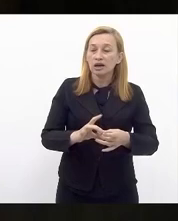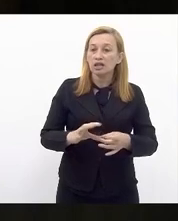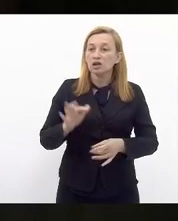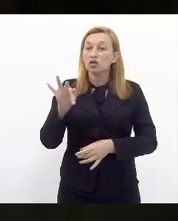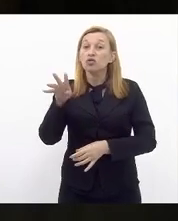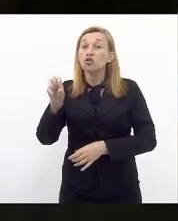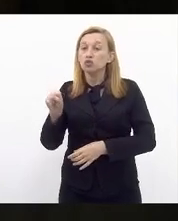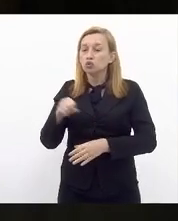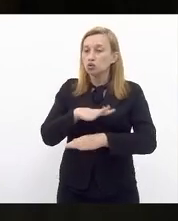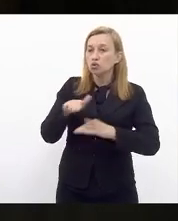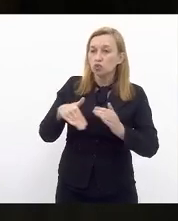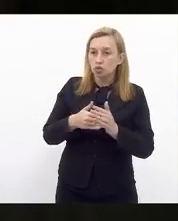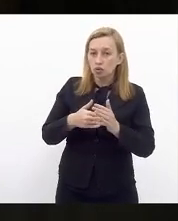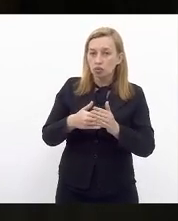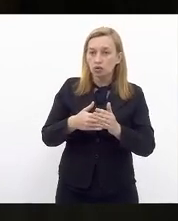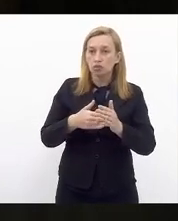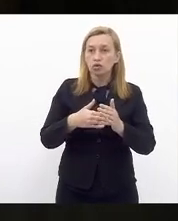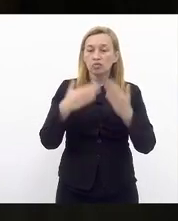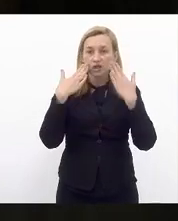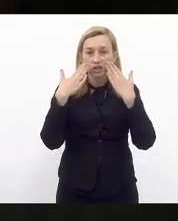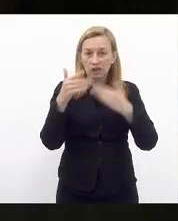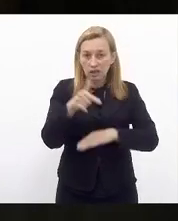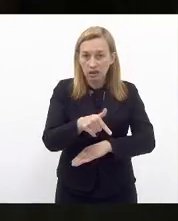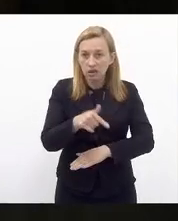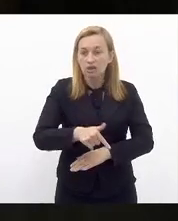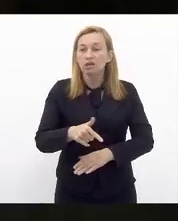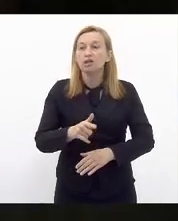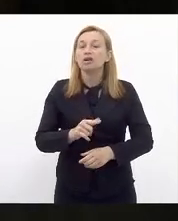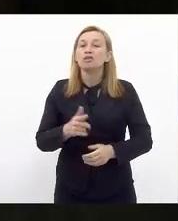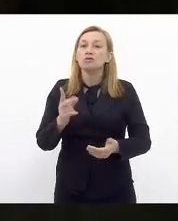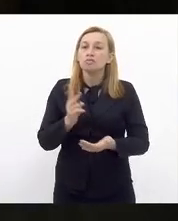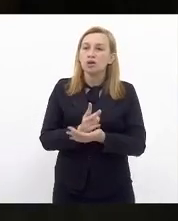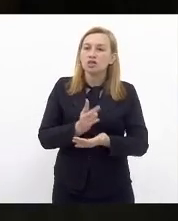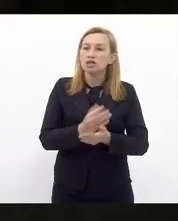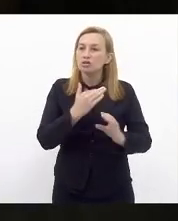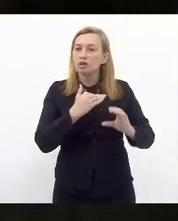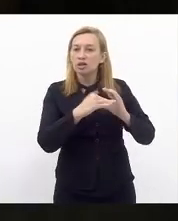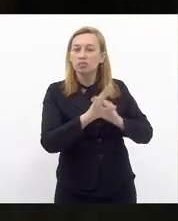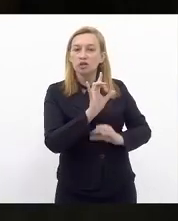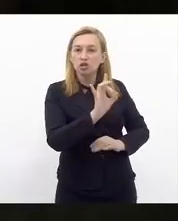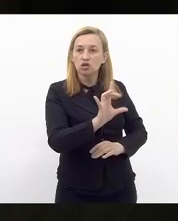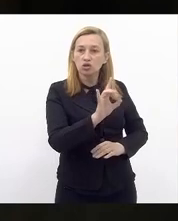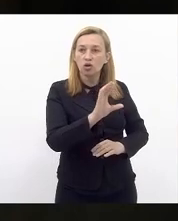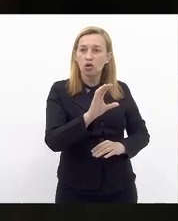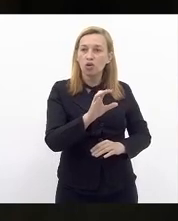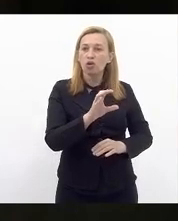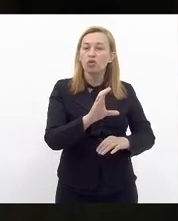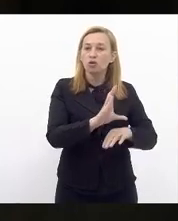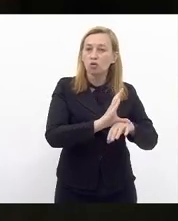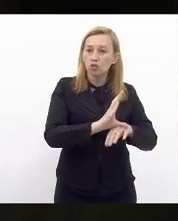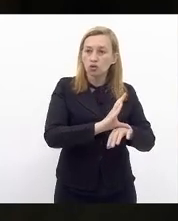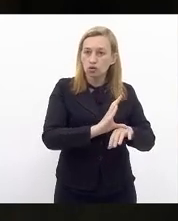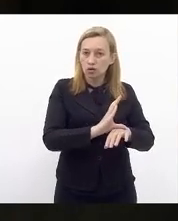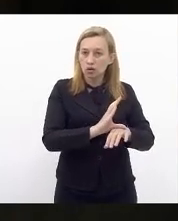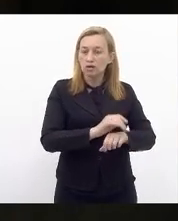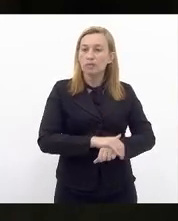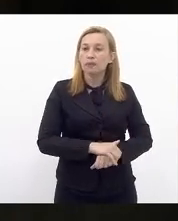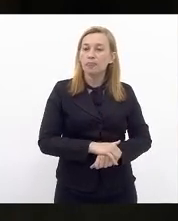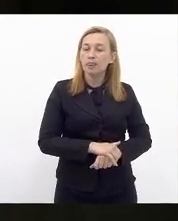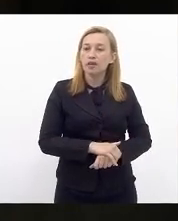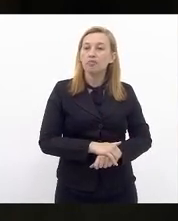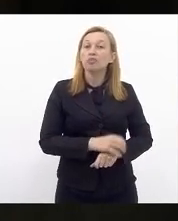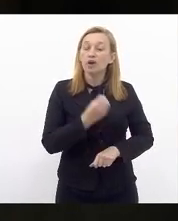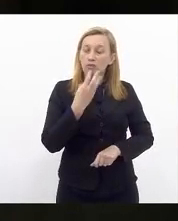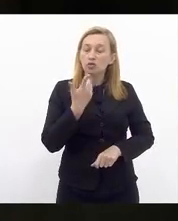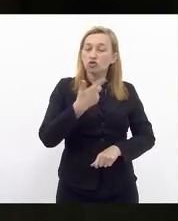esses fundos com todos os Fundos que foram que elencados apesar de nós temos encaminhado somente os constitucionais e